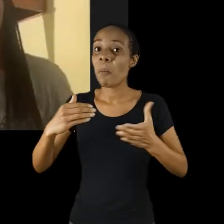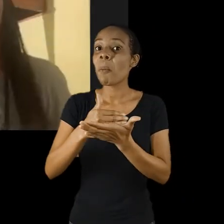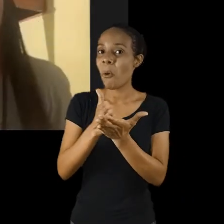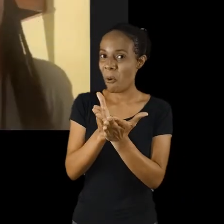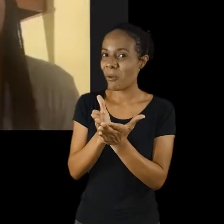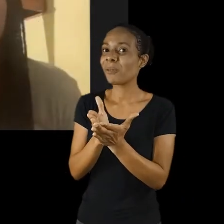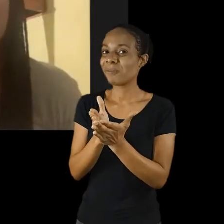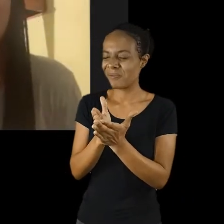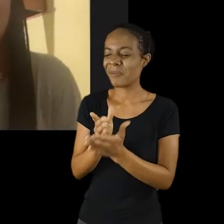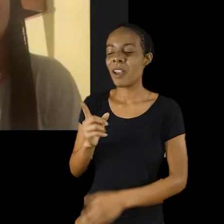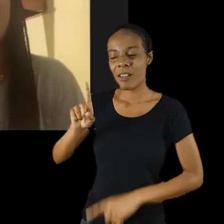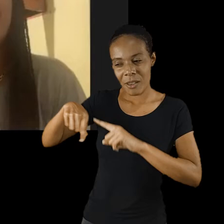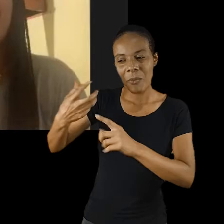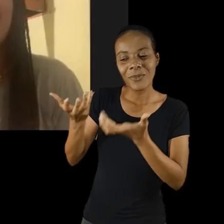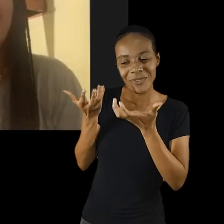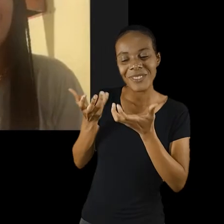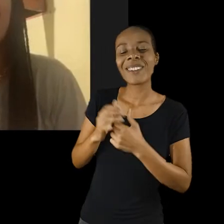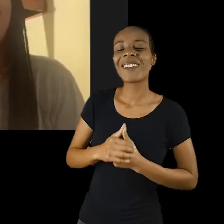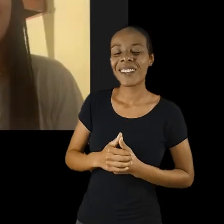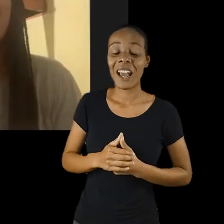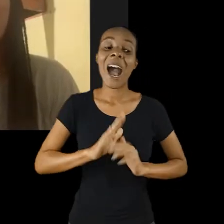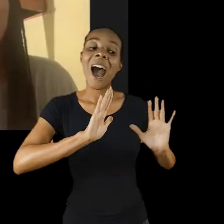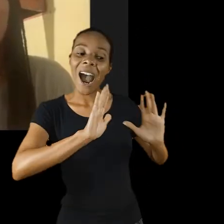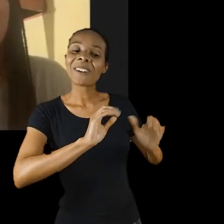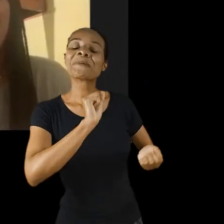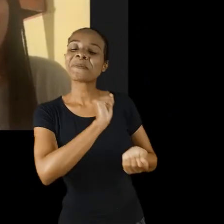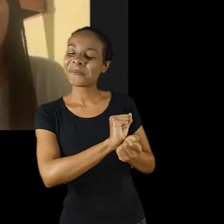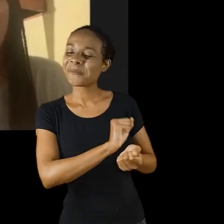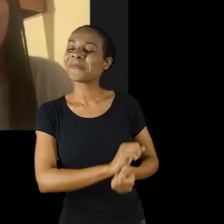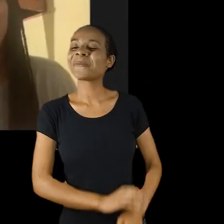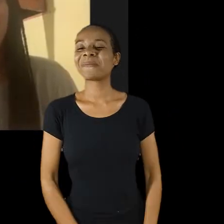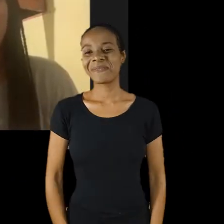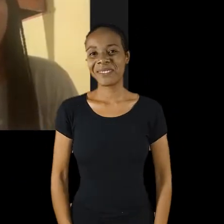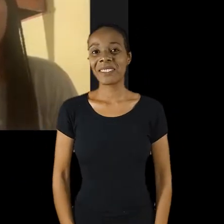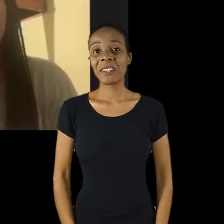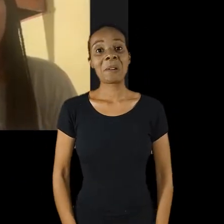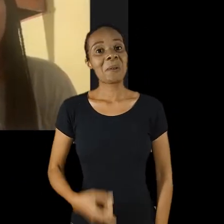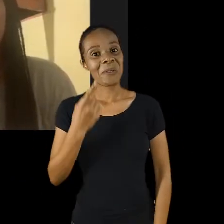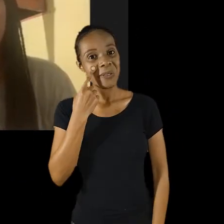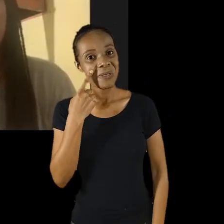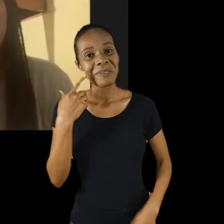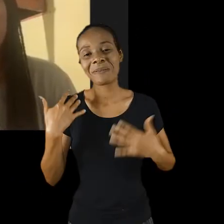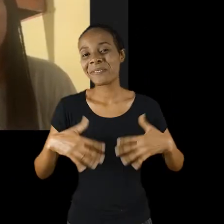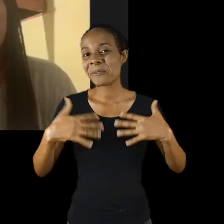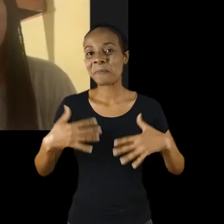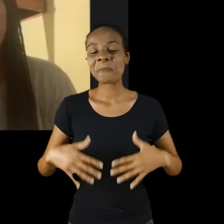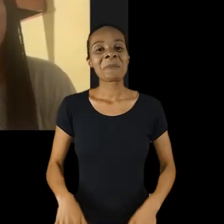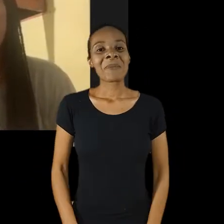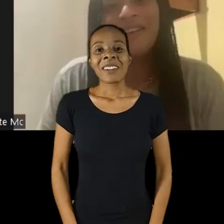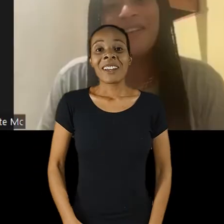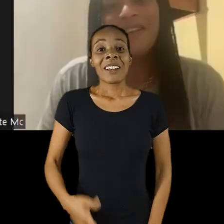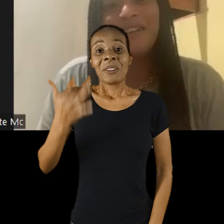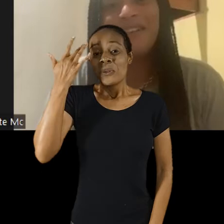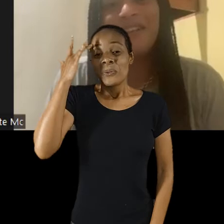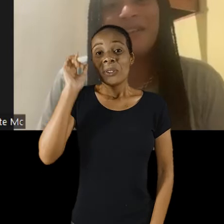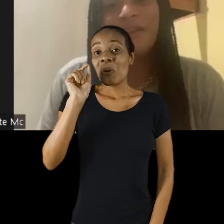aí! Depois também. Meus amores, olha, gente, sem lá, não tem nem o que dizer. Eu acho que quem teve